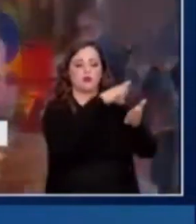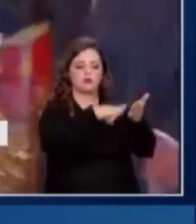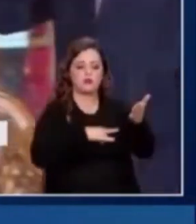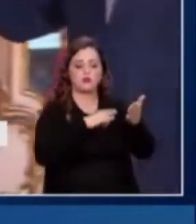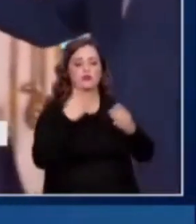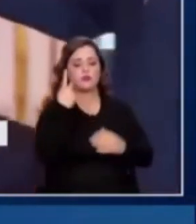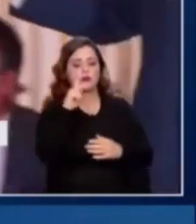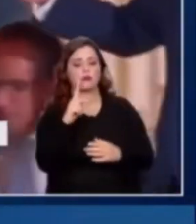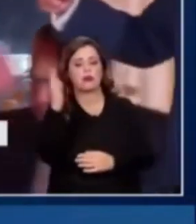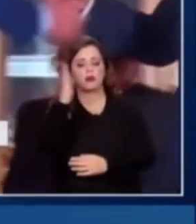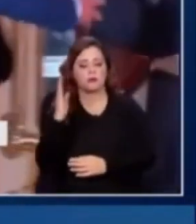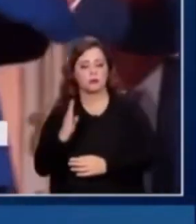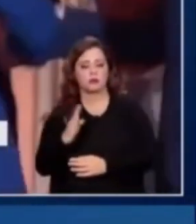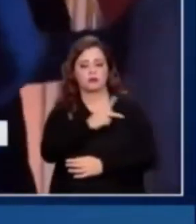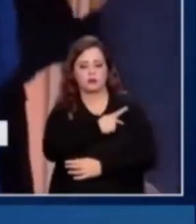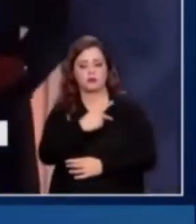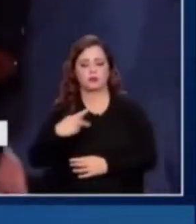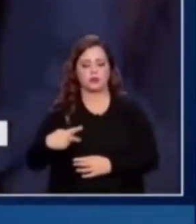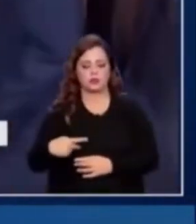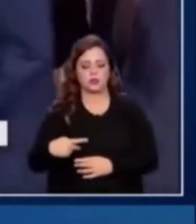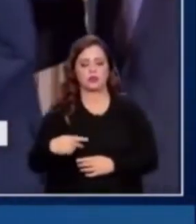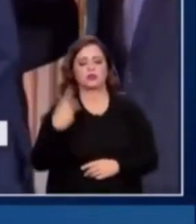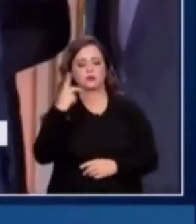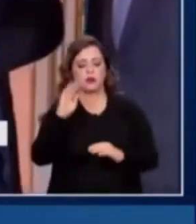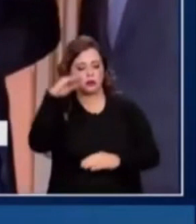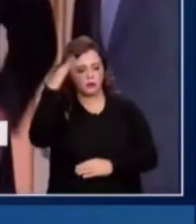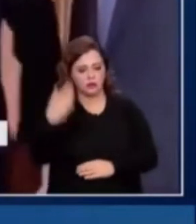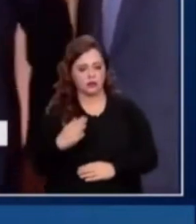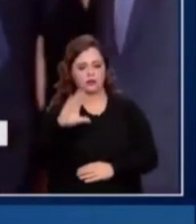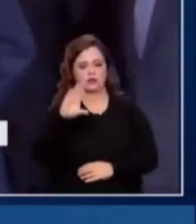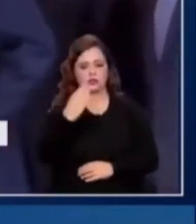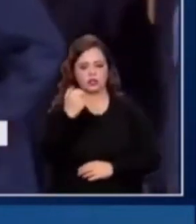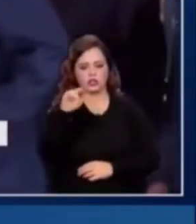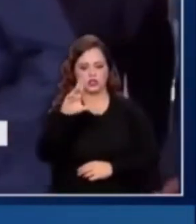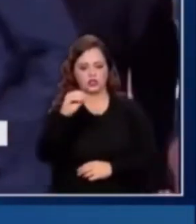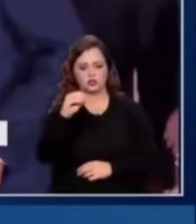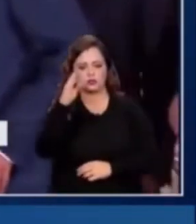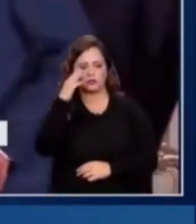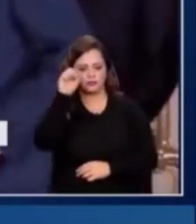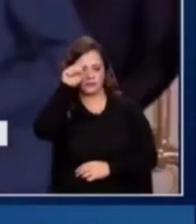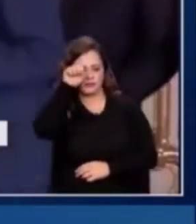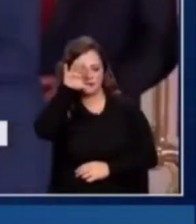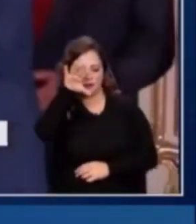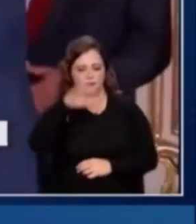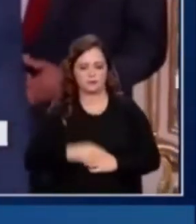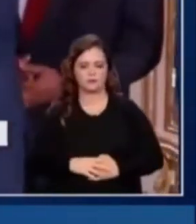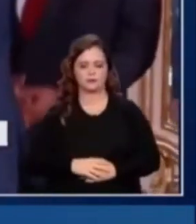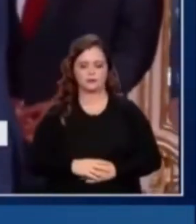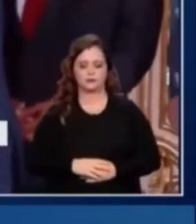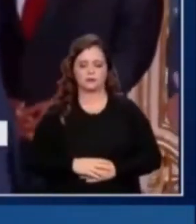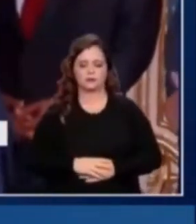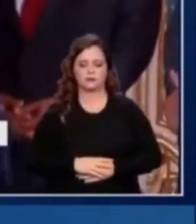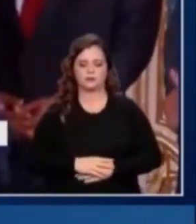próprio Chico, não podemos nos distrair, né? Mas, sinceramente, de tudo que o Lula foi fazer nesse giro